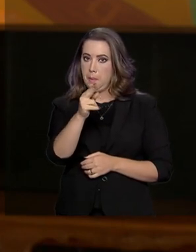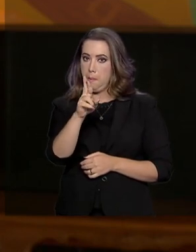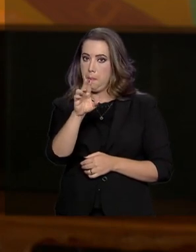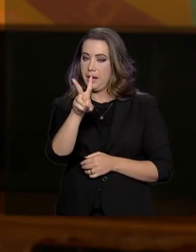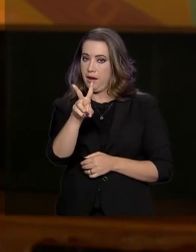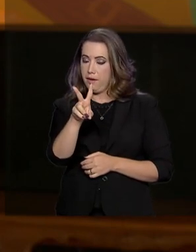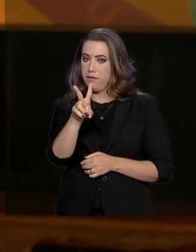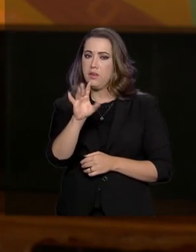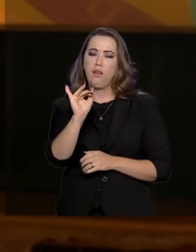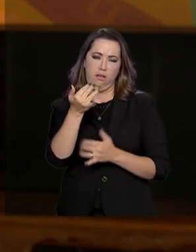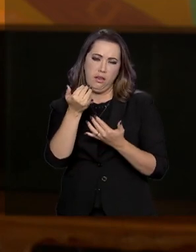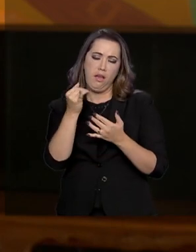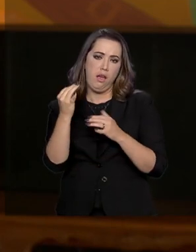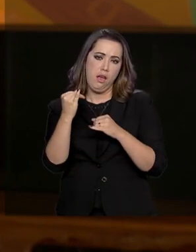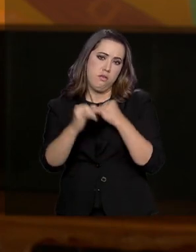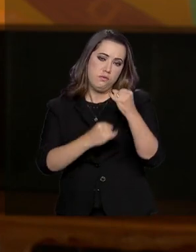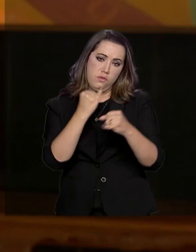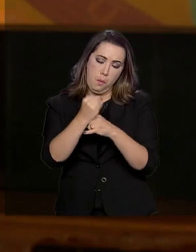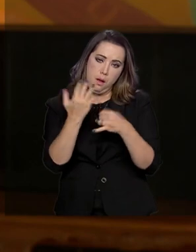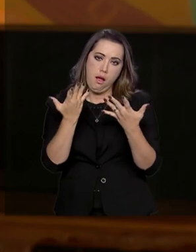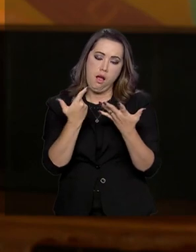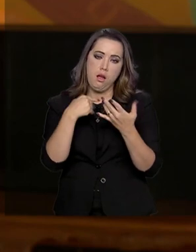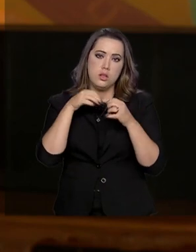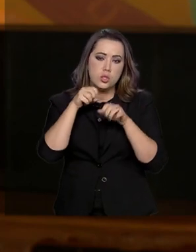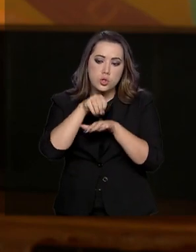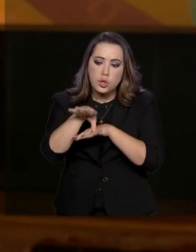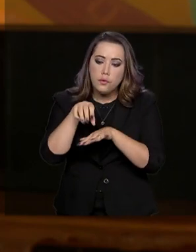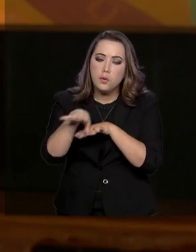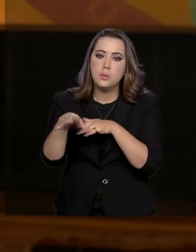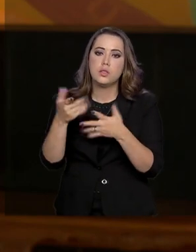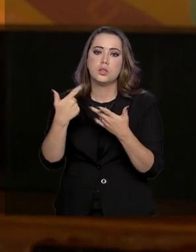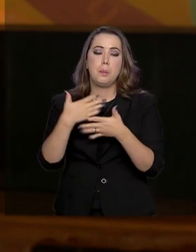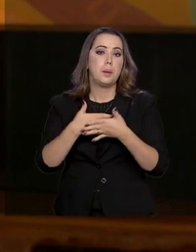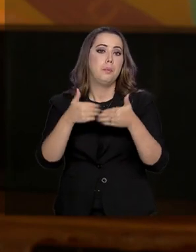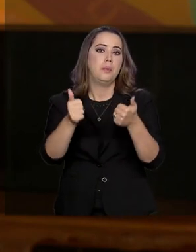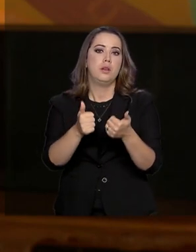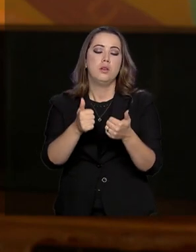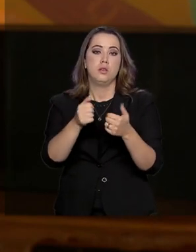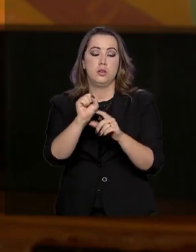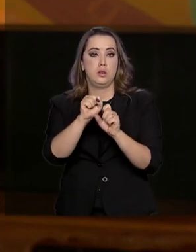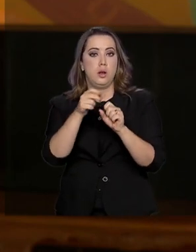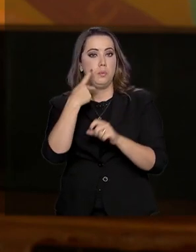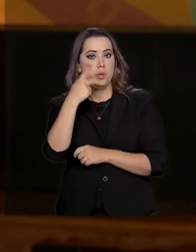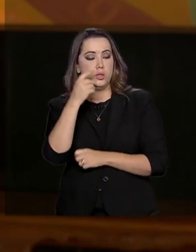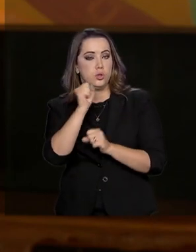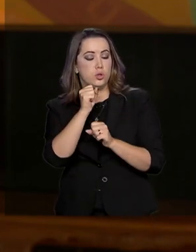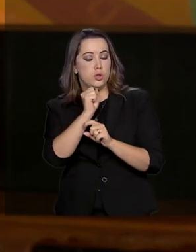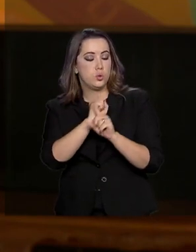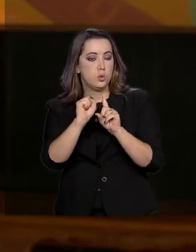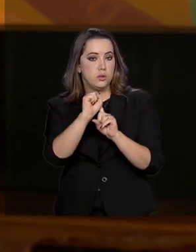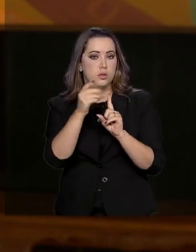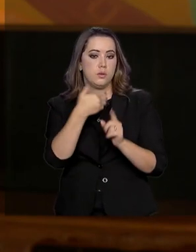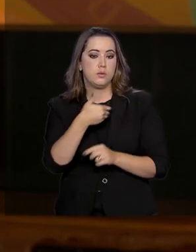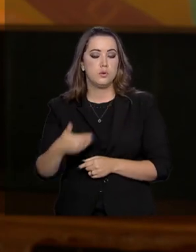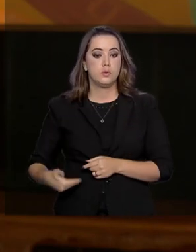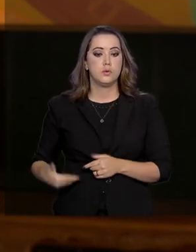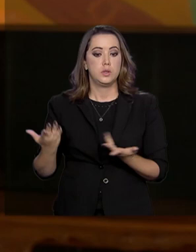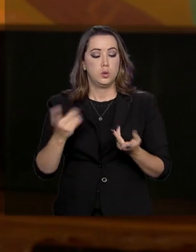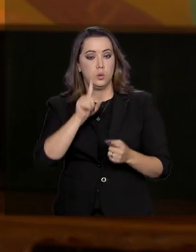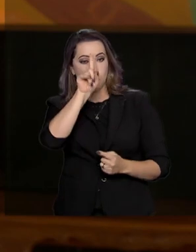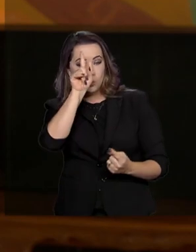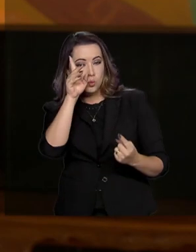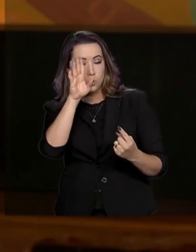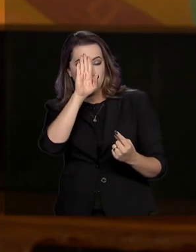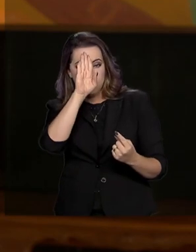tecnologia da informação e comunicação para aprimorar a execução de políticas sociais do governo. Um dos